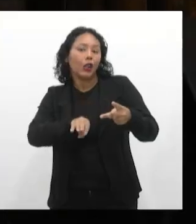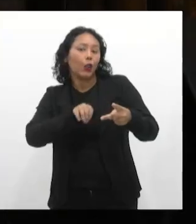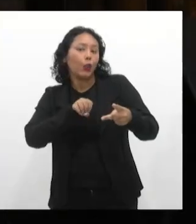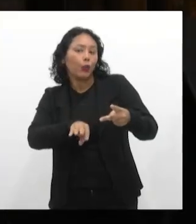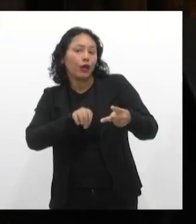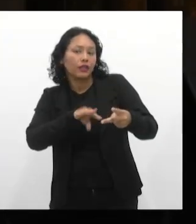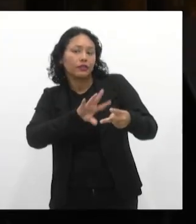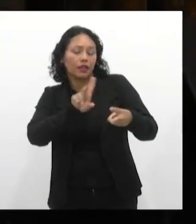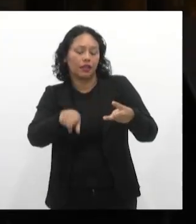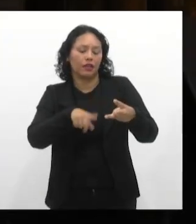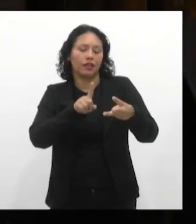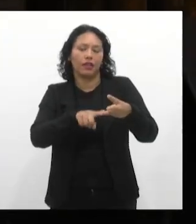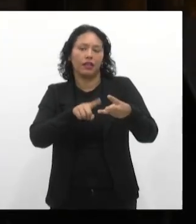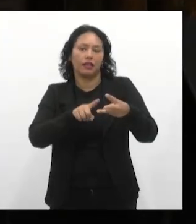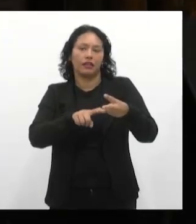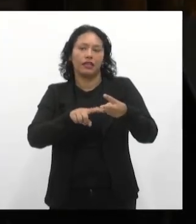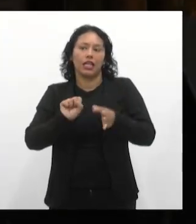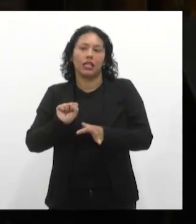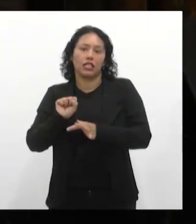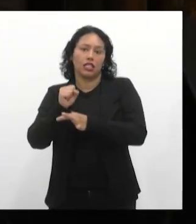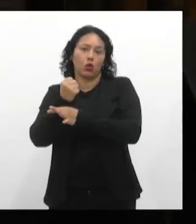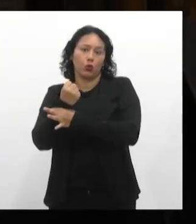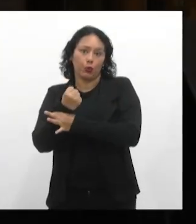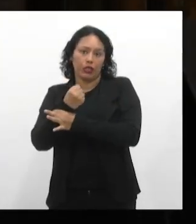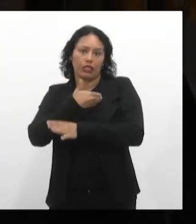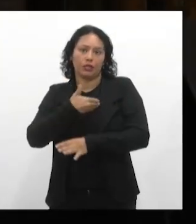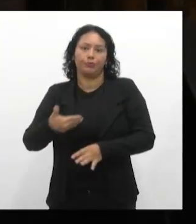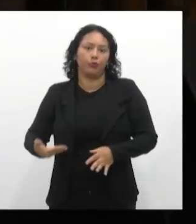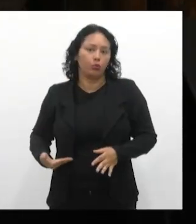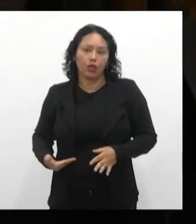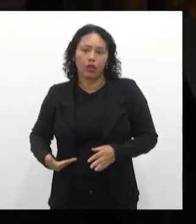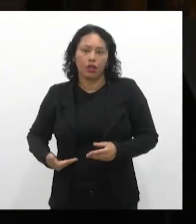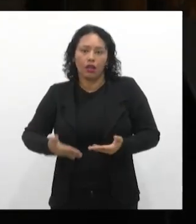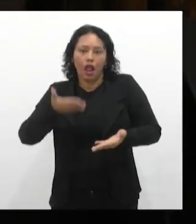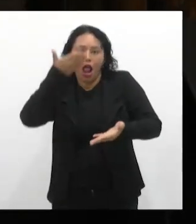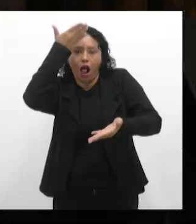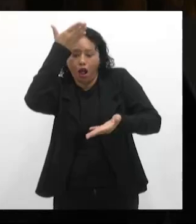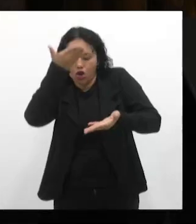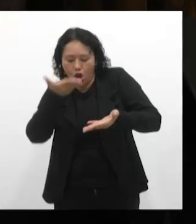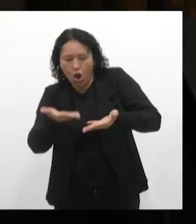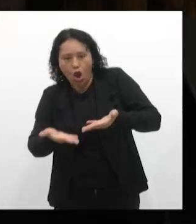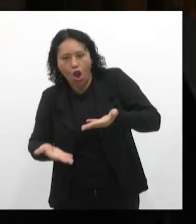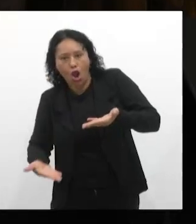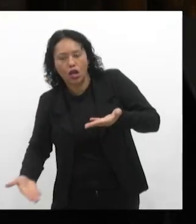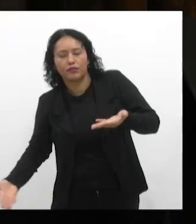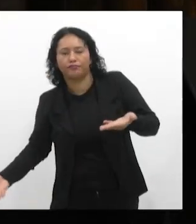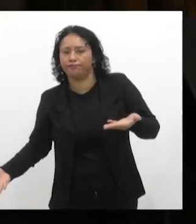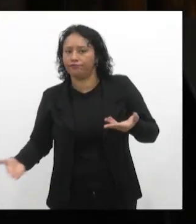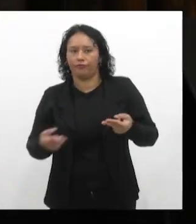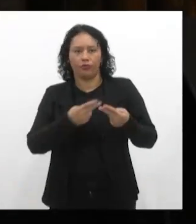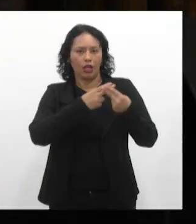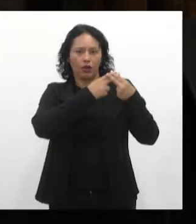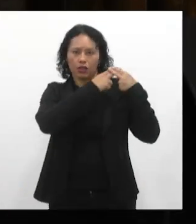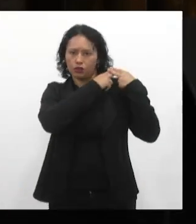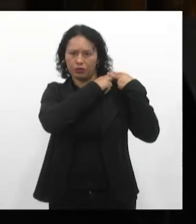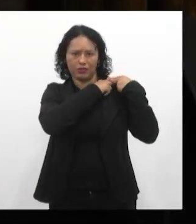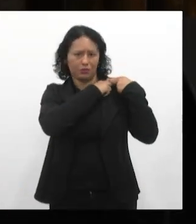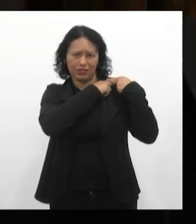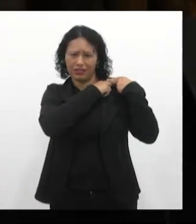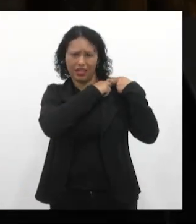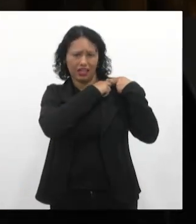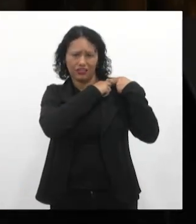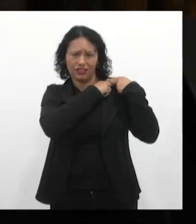educação e a própria segurança pública. E não é responsabilidade, a péssima